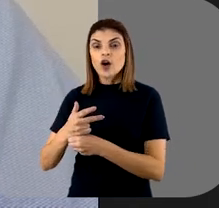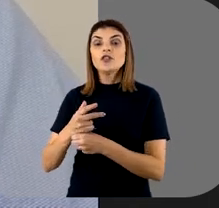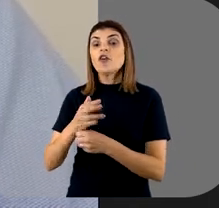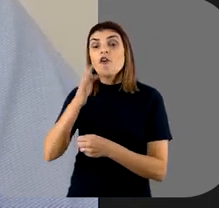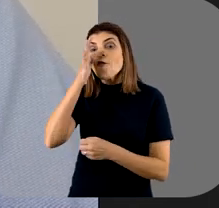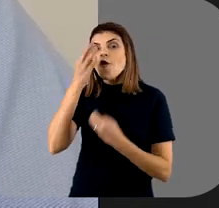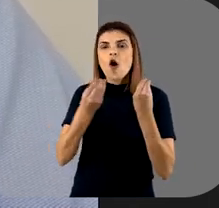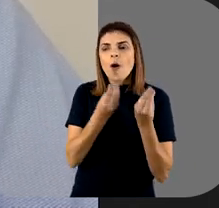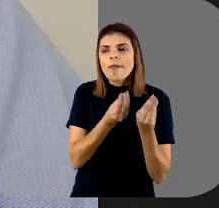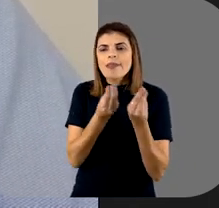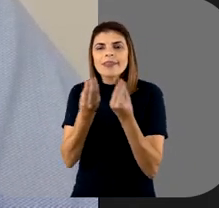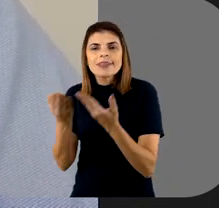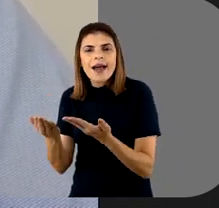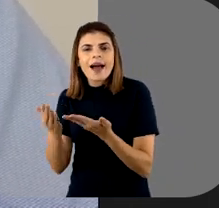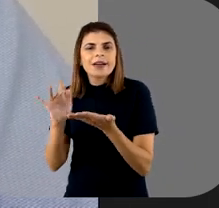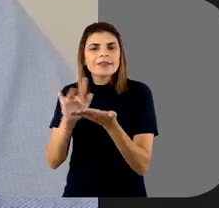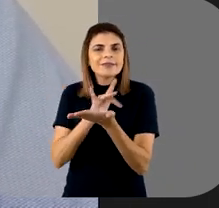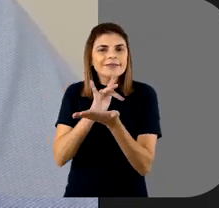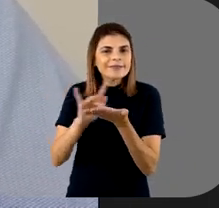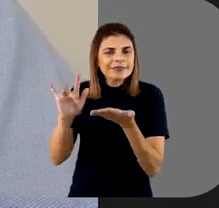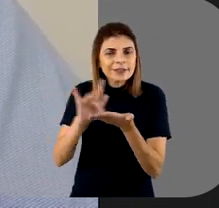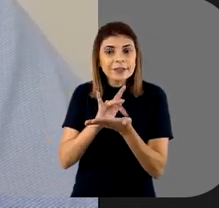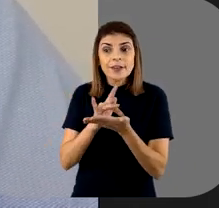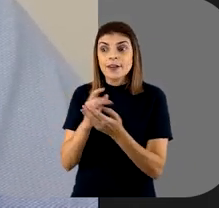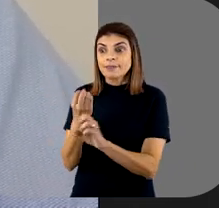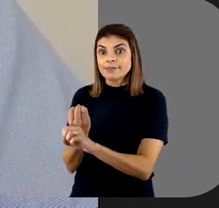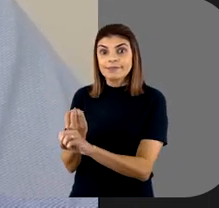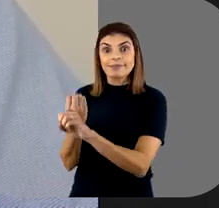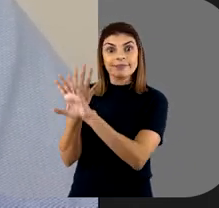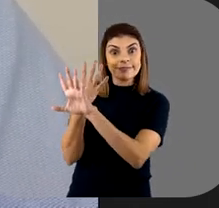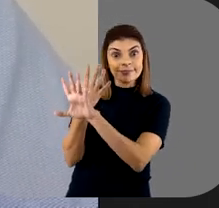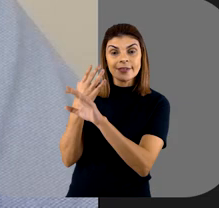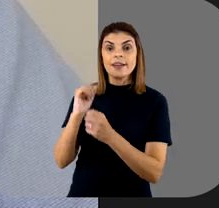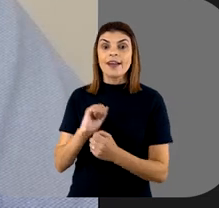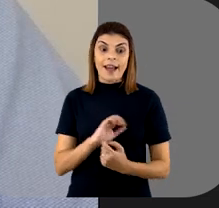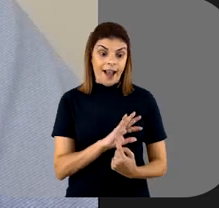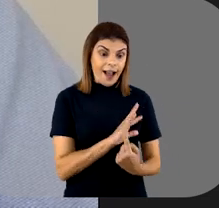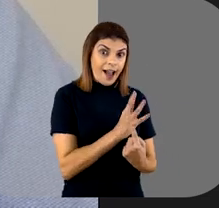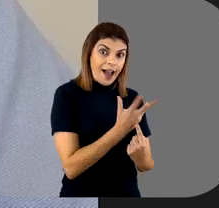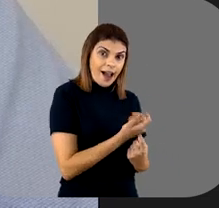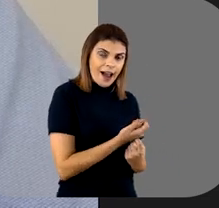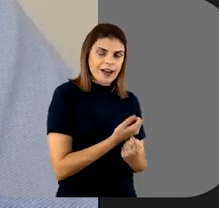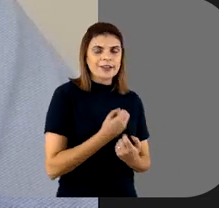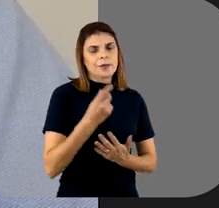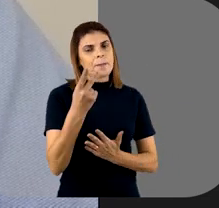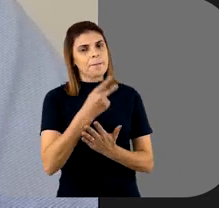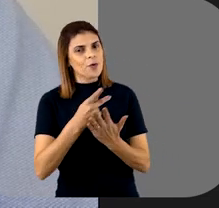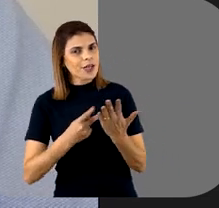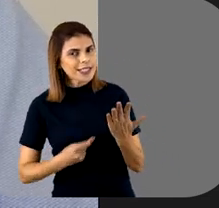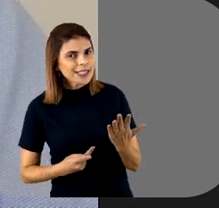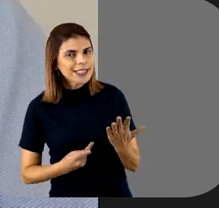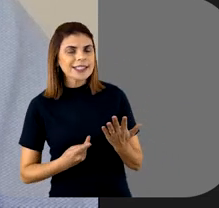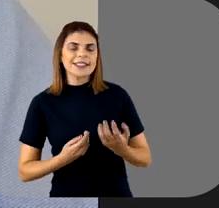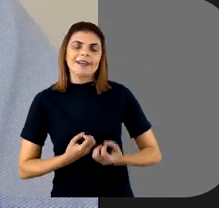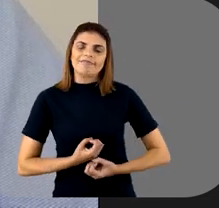conecta duas pessoas com via arte, né,